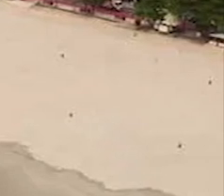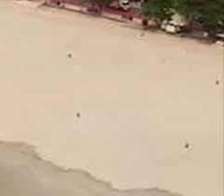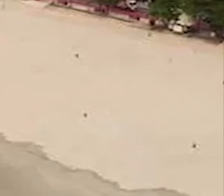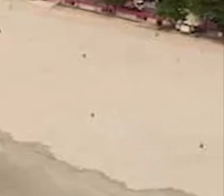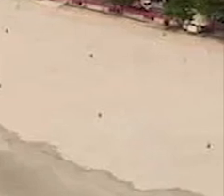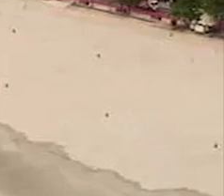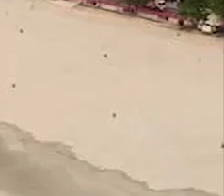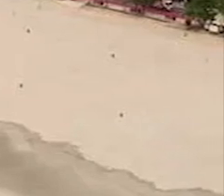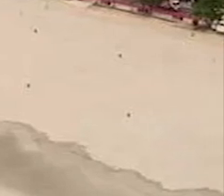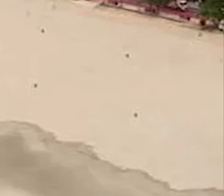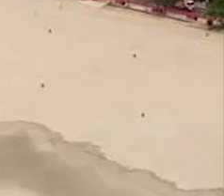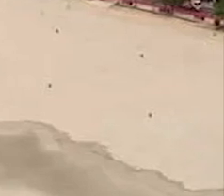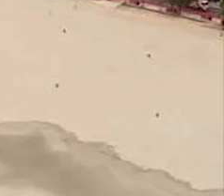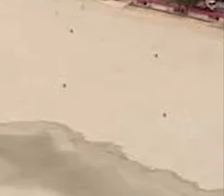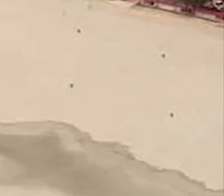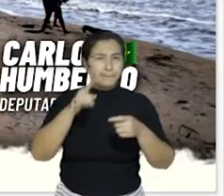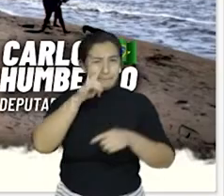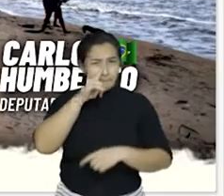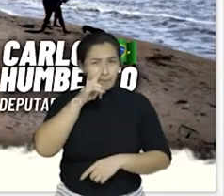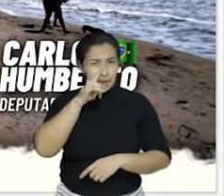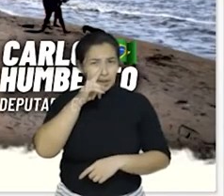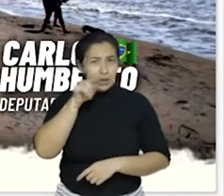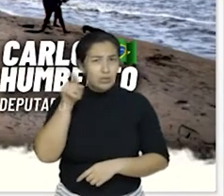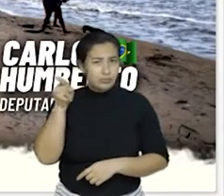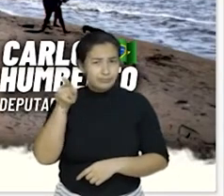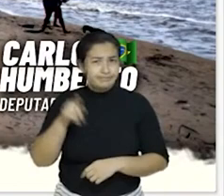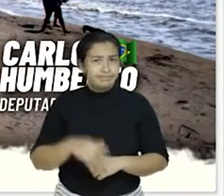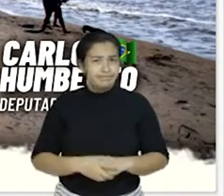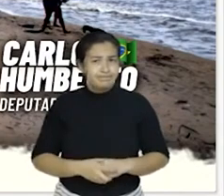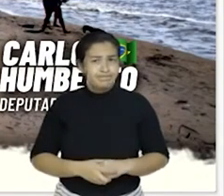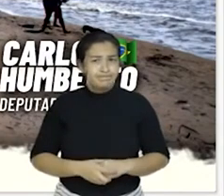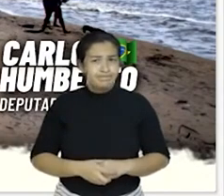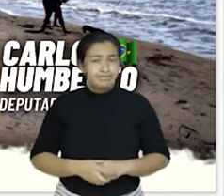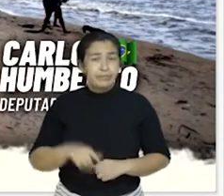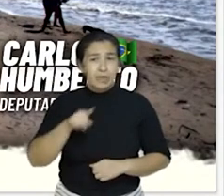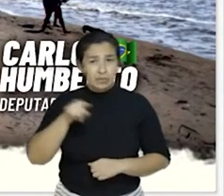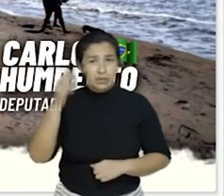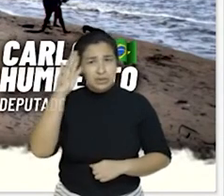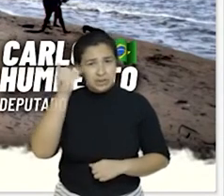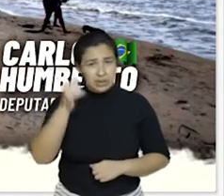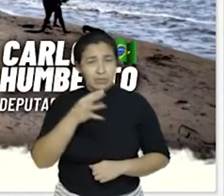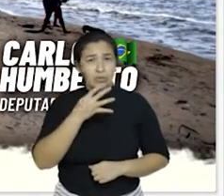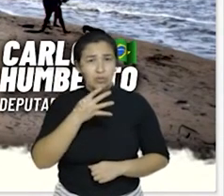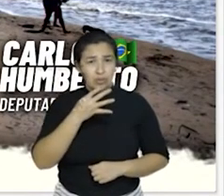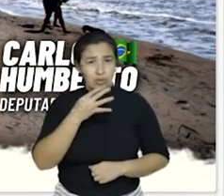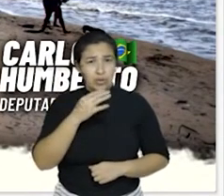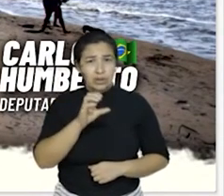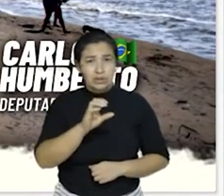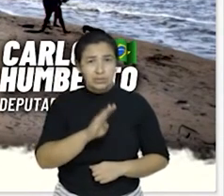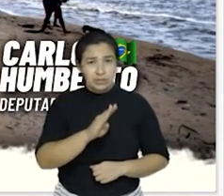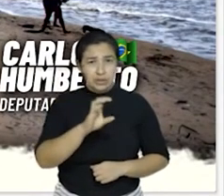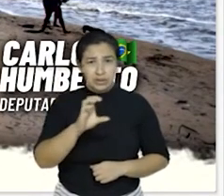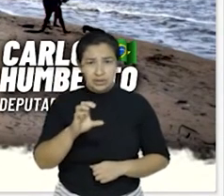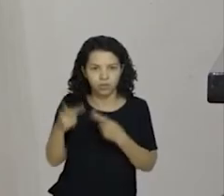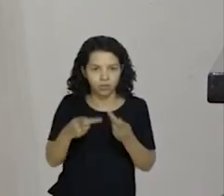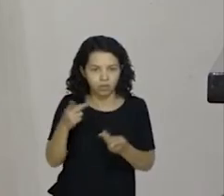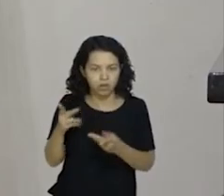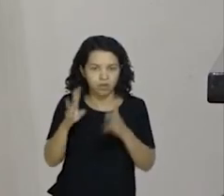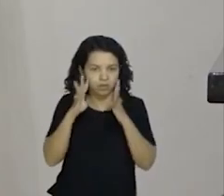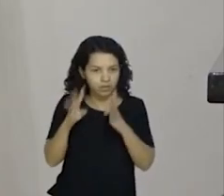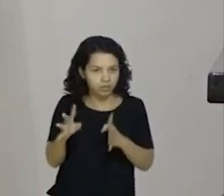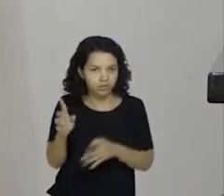era esperado na época do projeto quem conhece Balneário Camboriú sabe que essa foto aí não é de lá